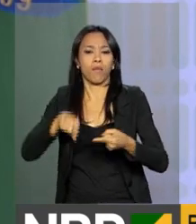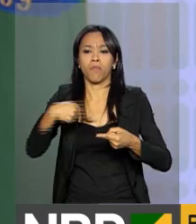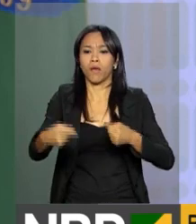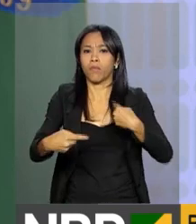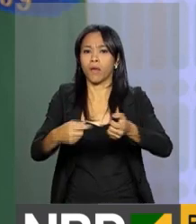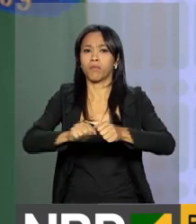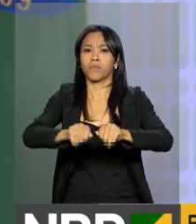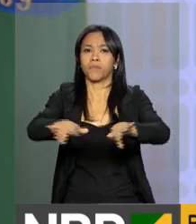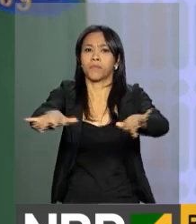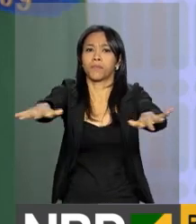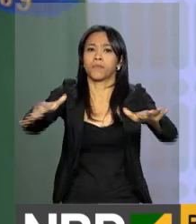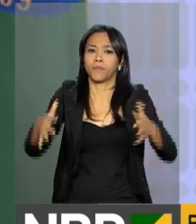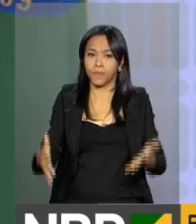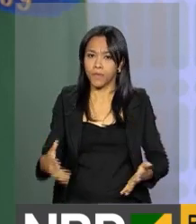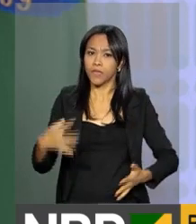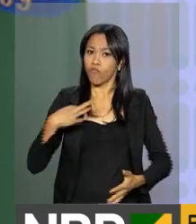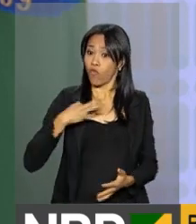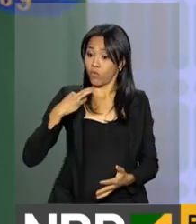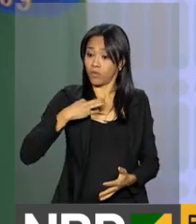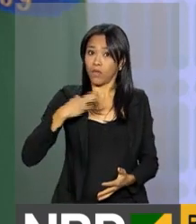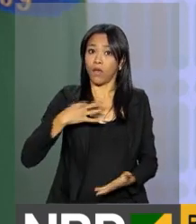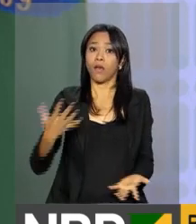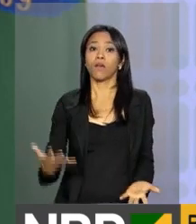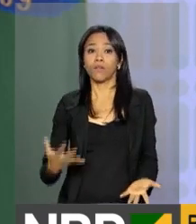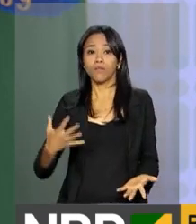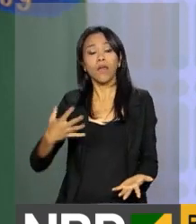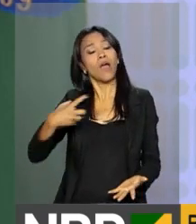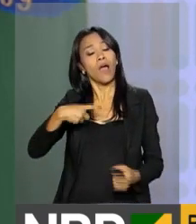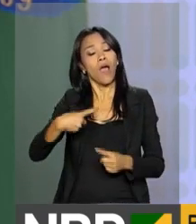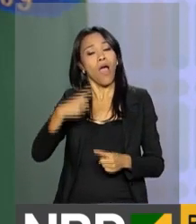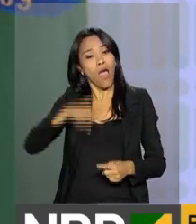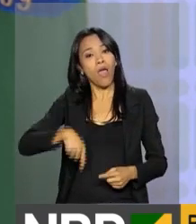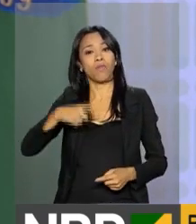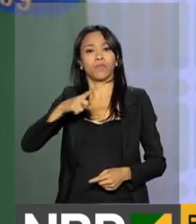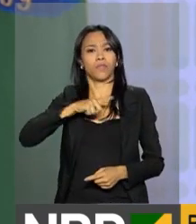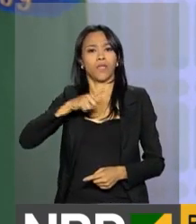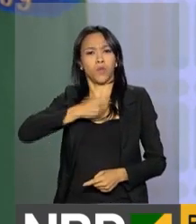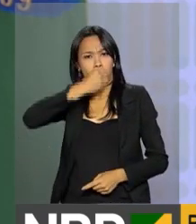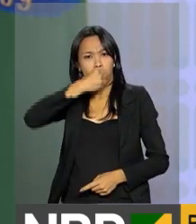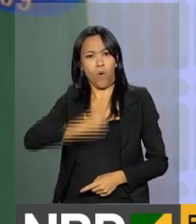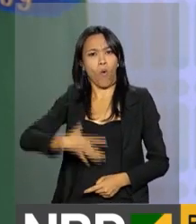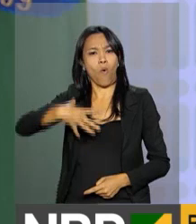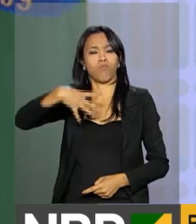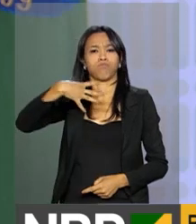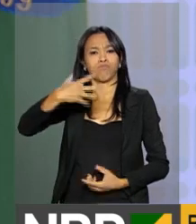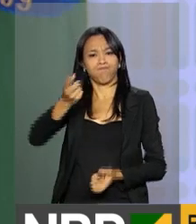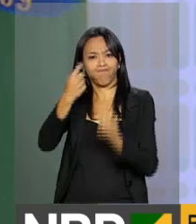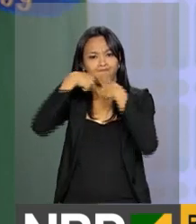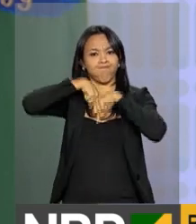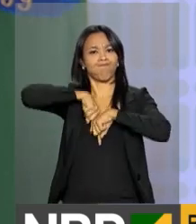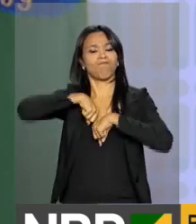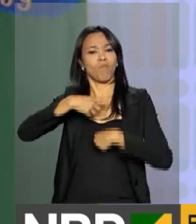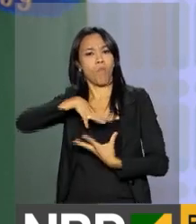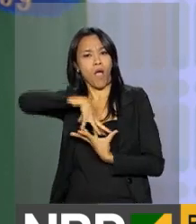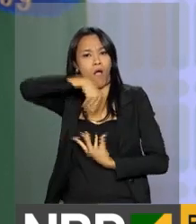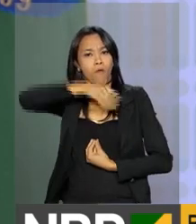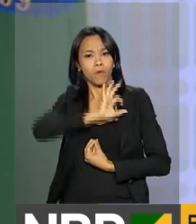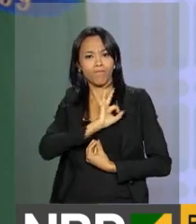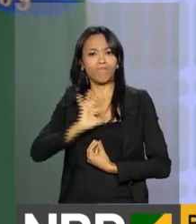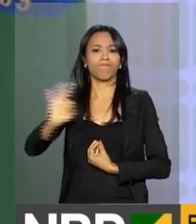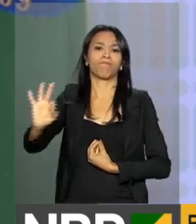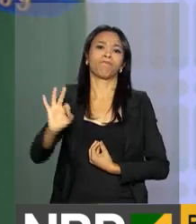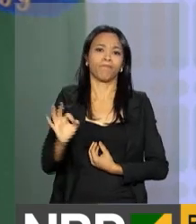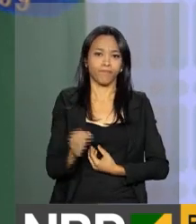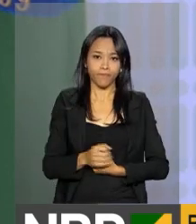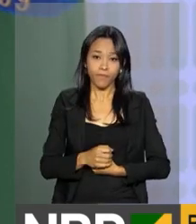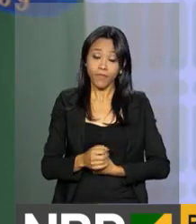de voluntariamente ajudar é porque tem um bom espírito, tem uma alma extraordinária, e acho que este